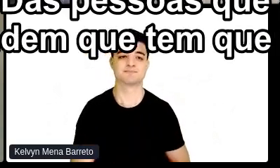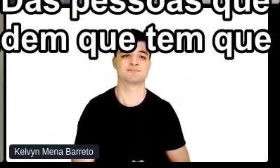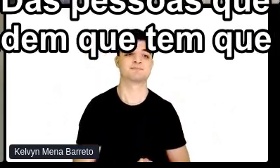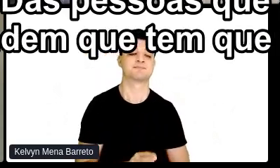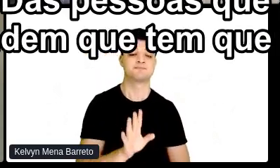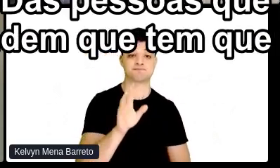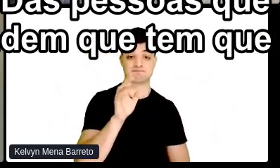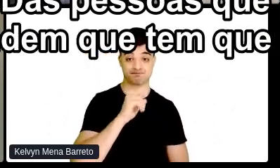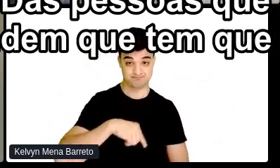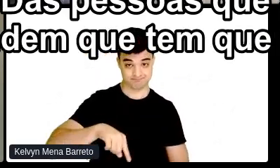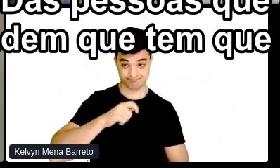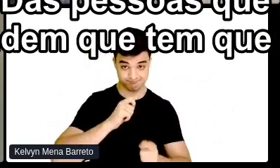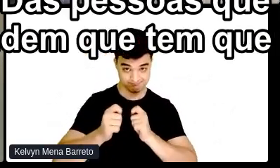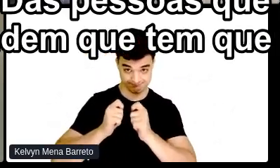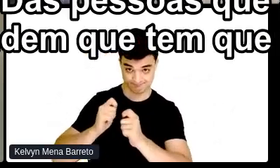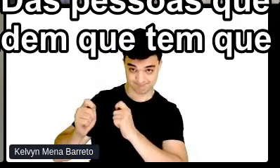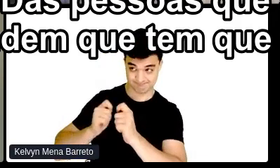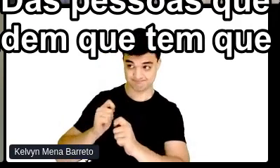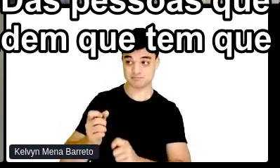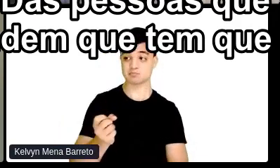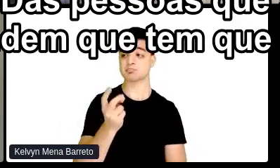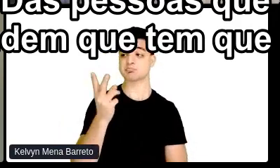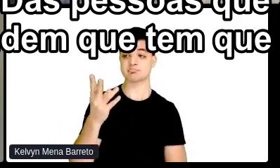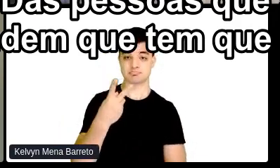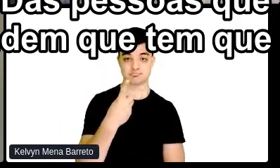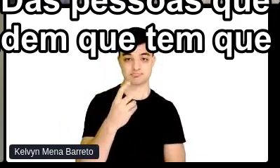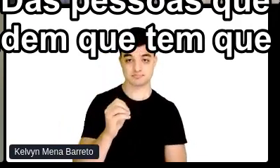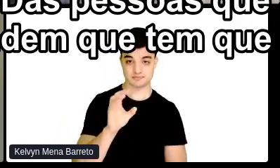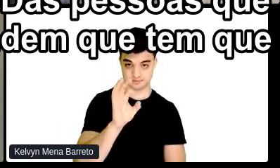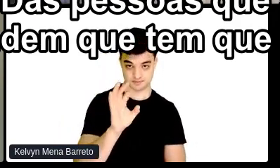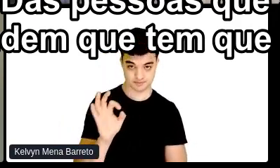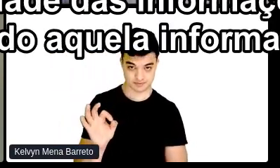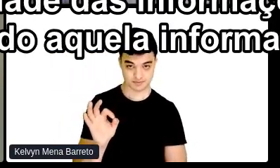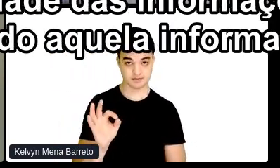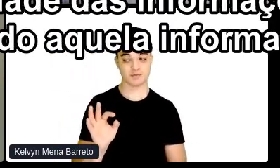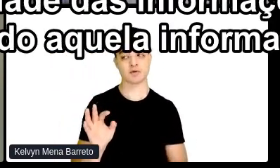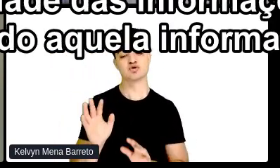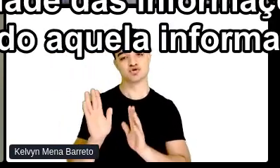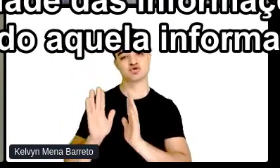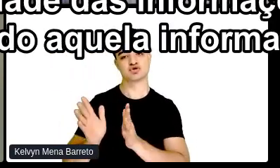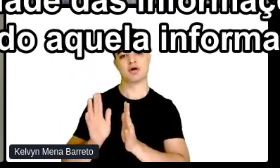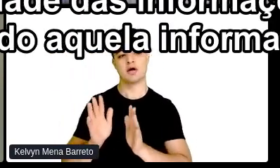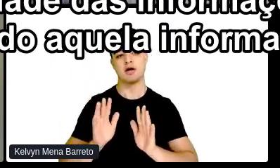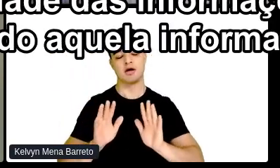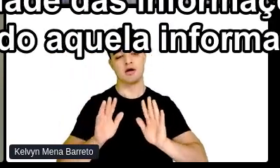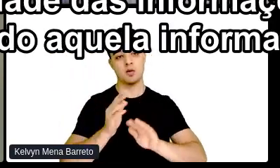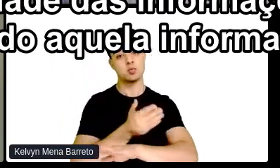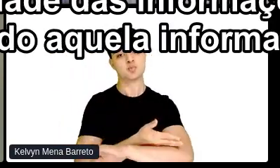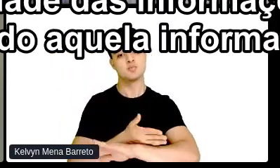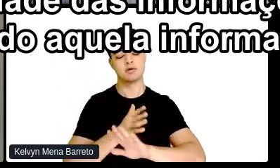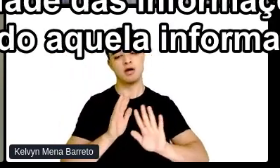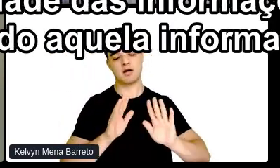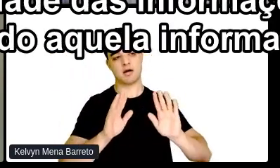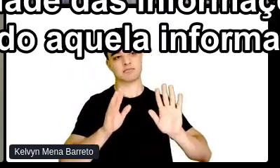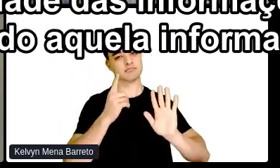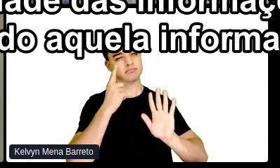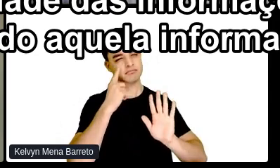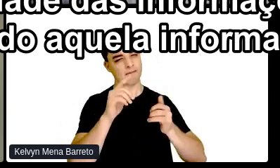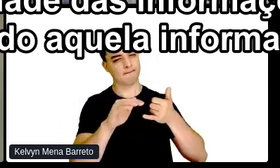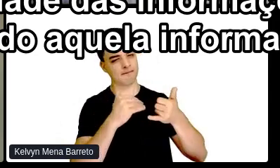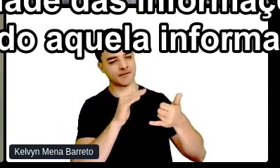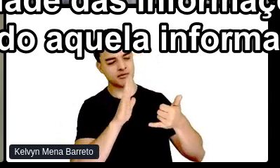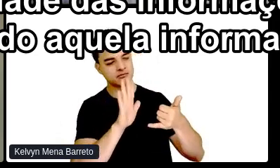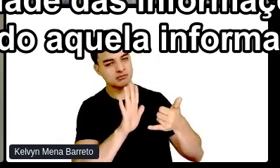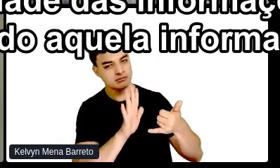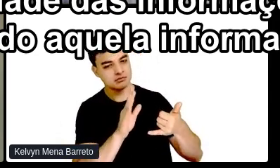em acessibilidade. Eu trouxe aqui 3 pontos bem básicos, mas no final da palestra eu vou dar uma